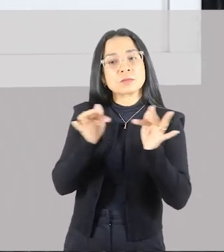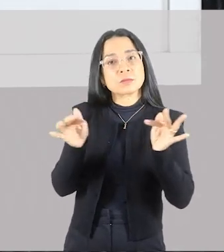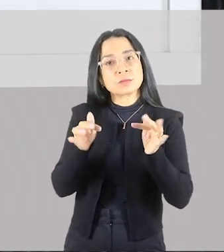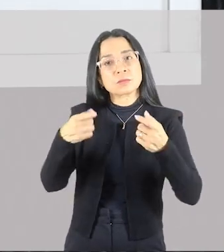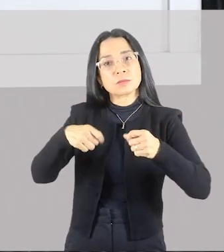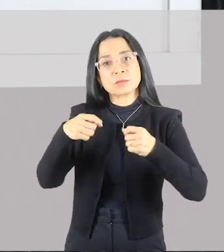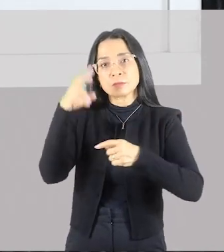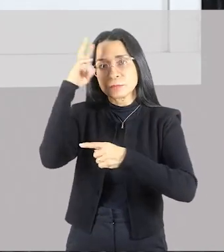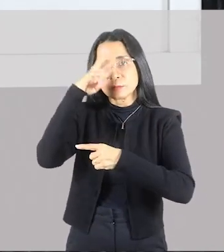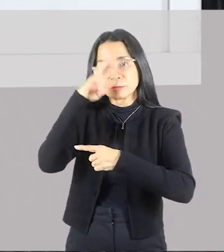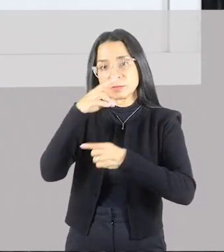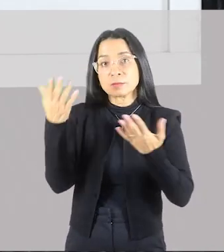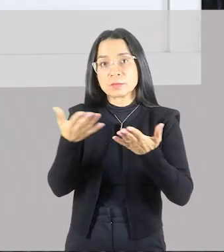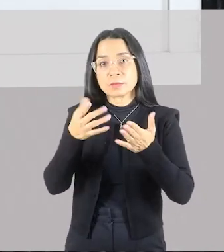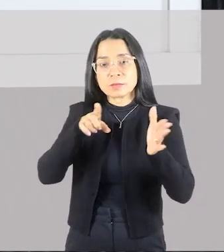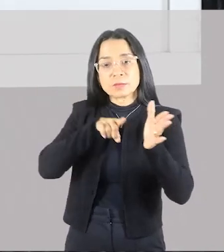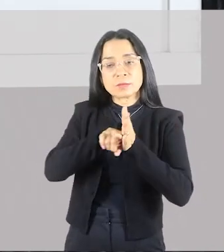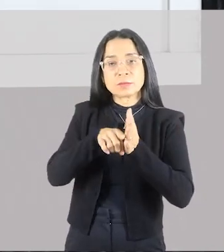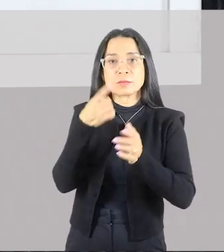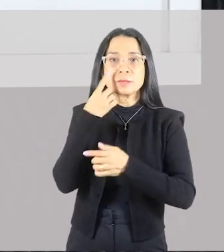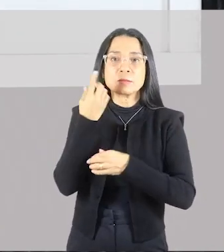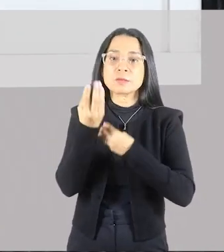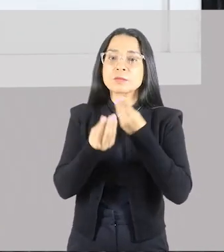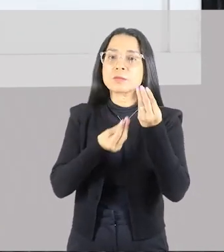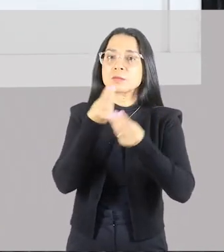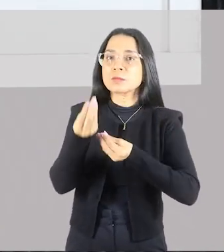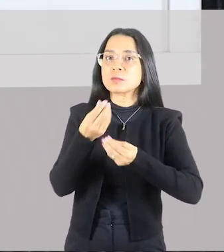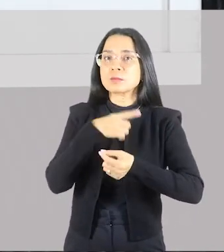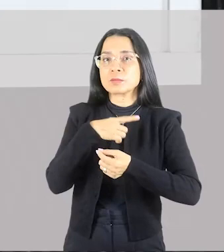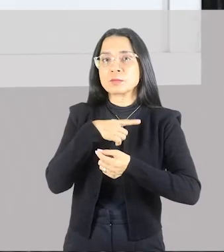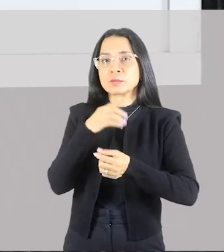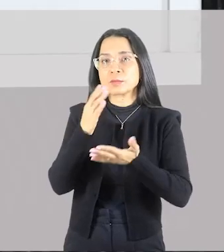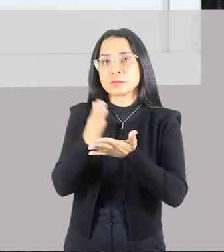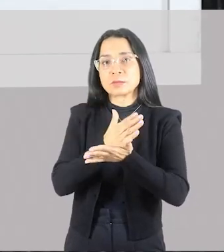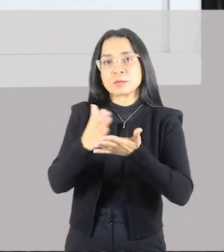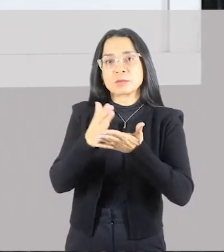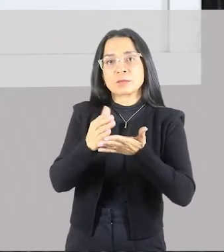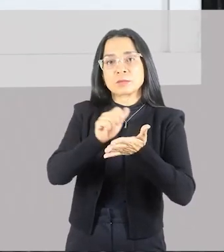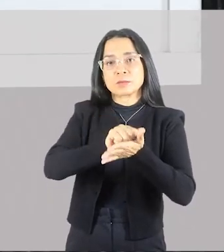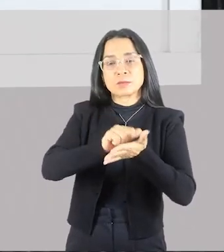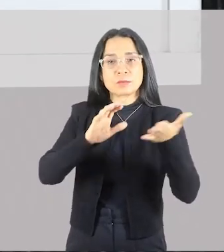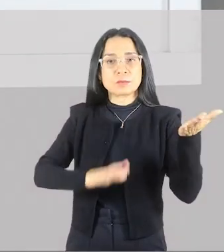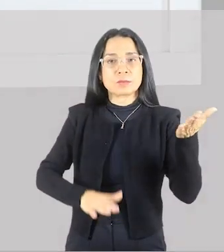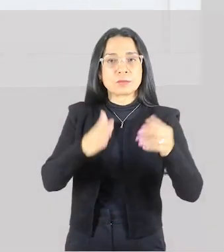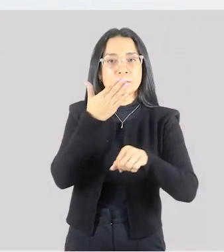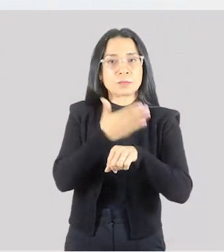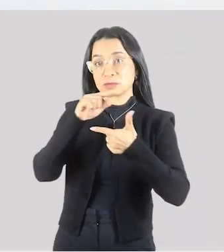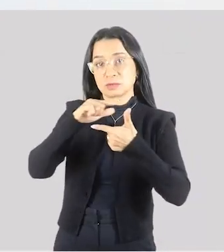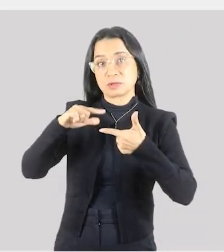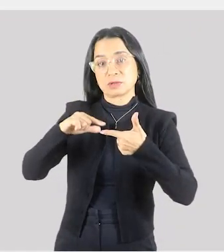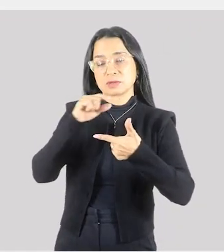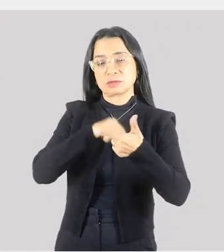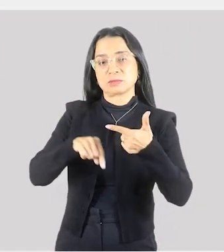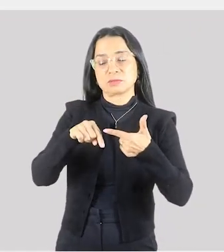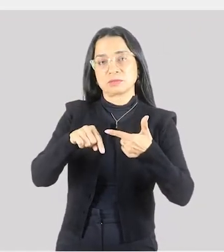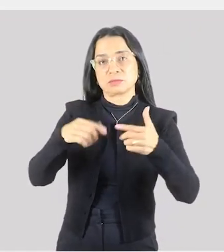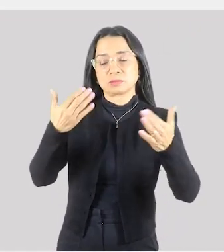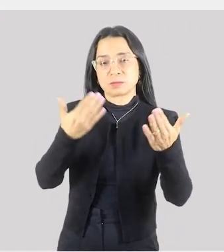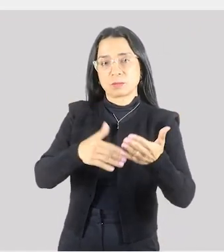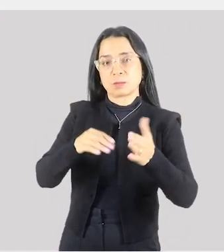fórmulas. Vamos para as questões, vamos ver como é que isso costuma cair em alguns exercícios. Então, vamos para os exercícios agora. Primeira